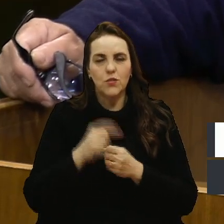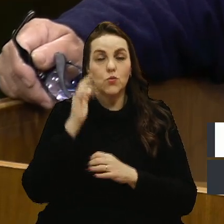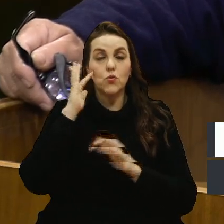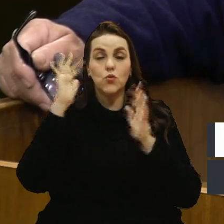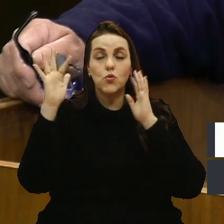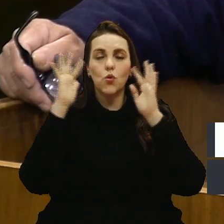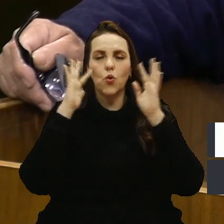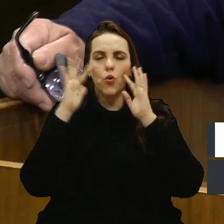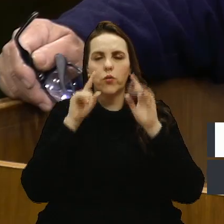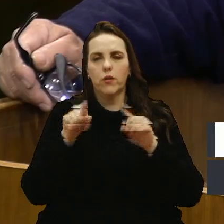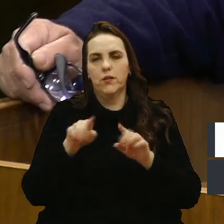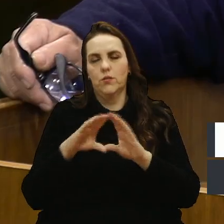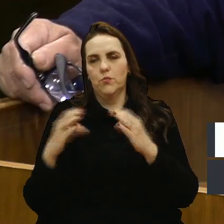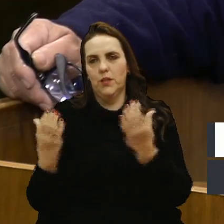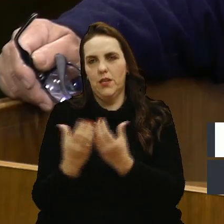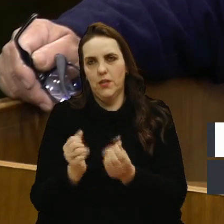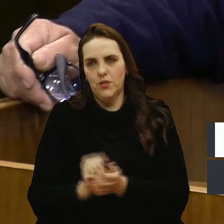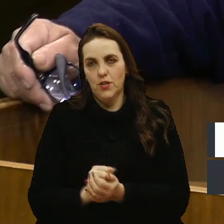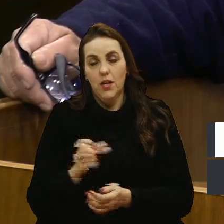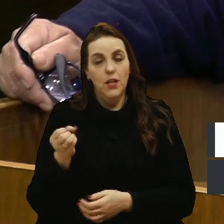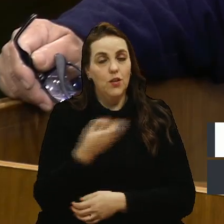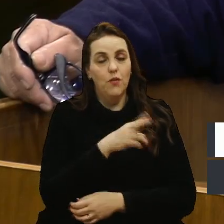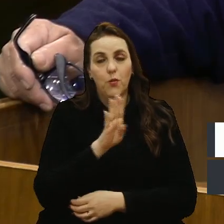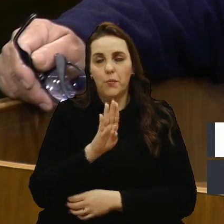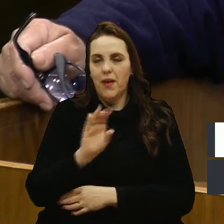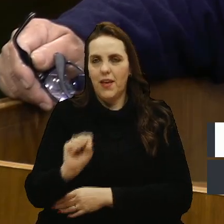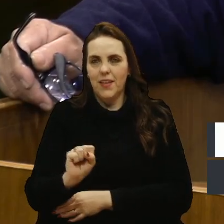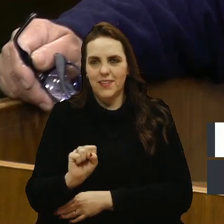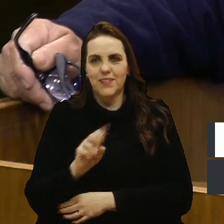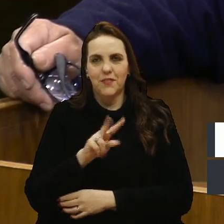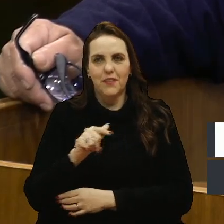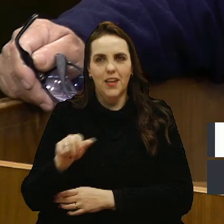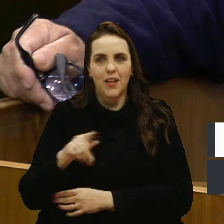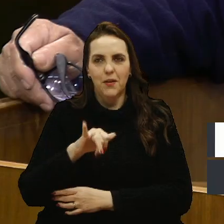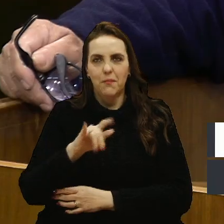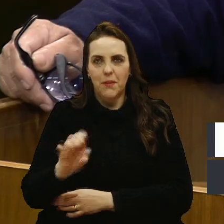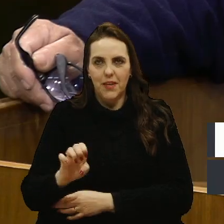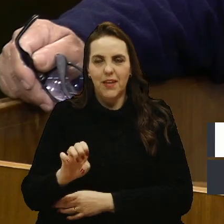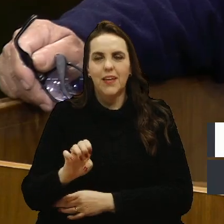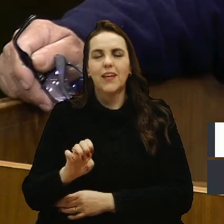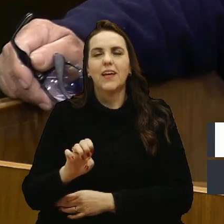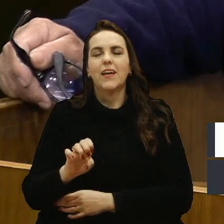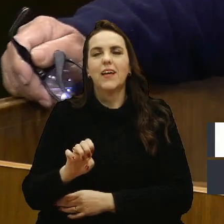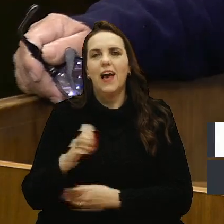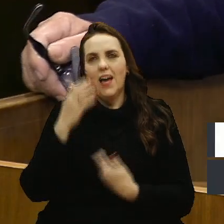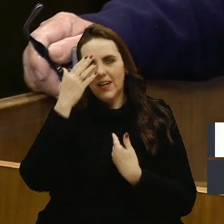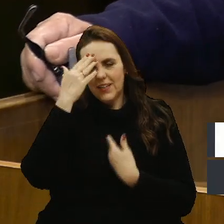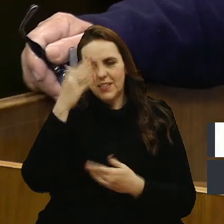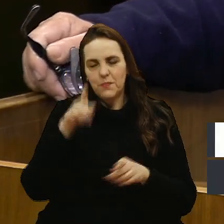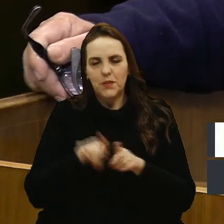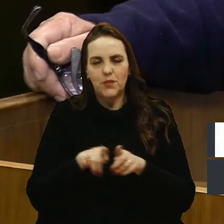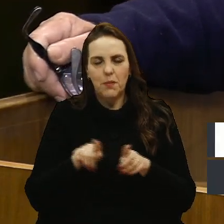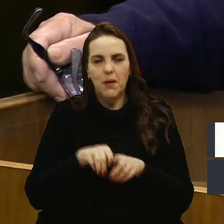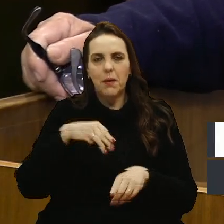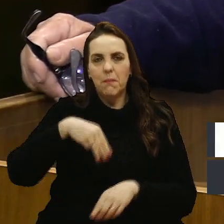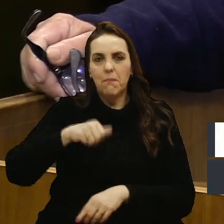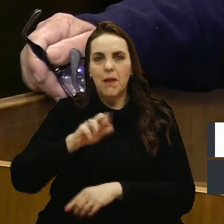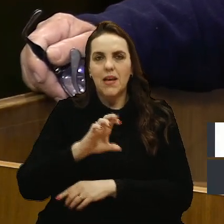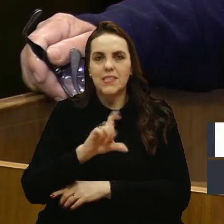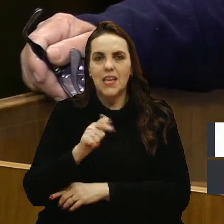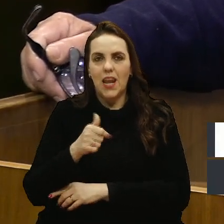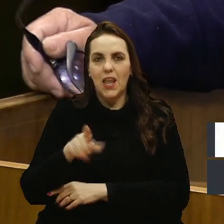daquela comunidade, uma nova UBS no Vila IP. Então, ao Marcelão, né, que buscou, junto com o